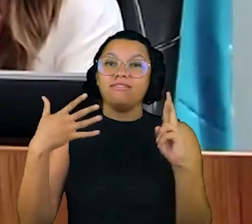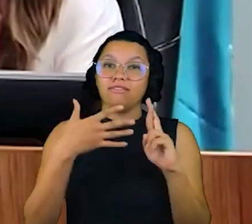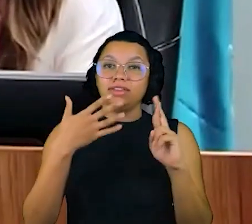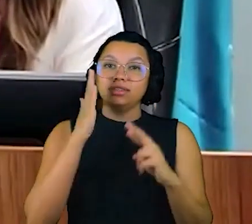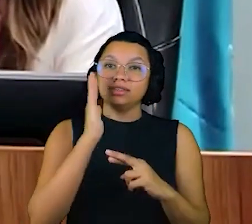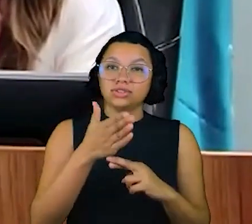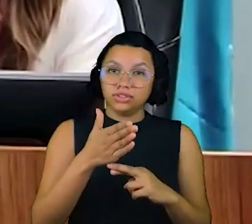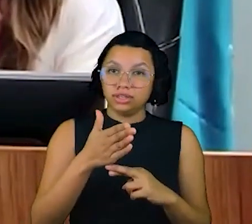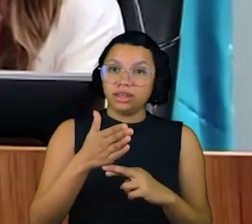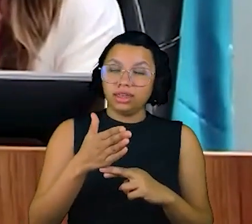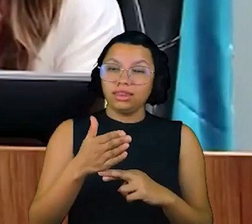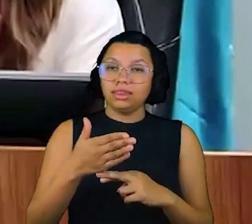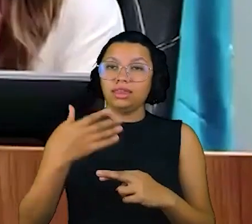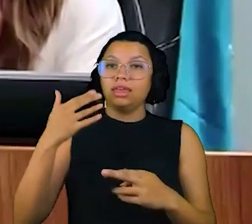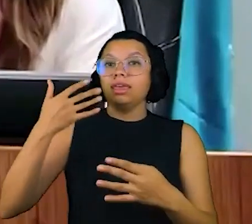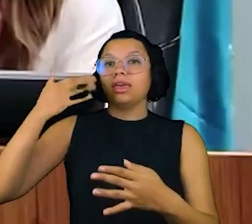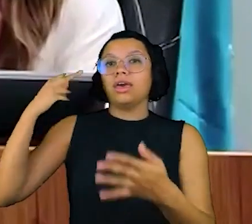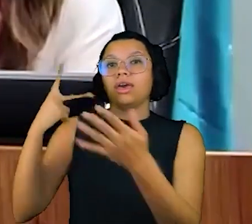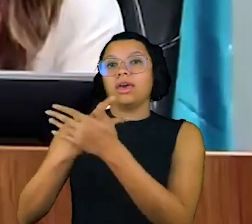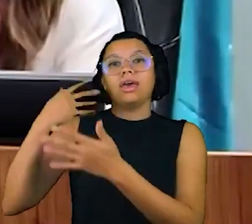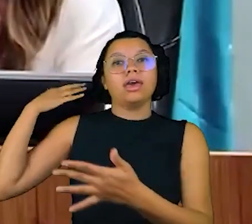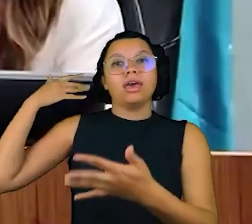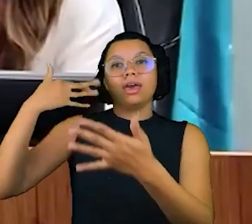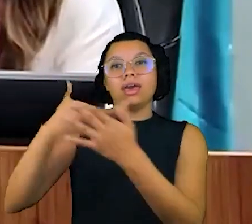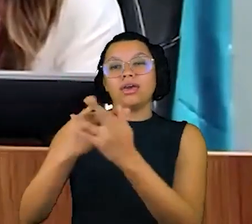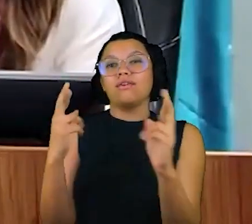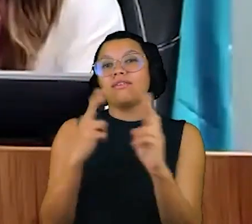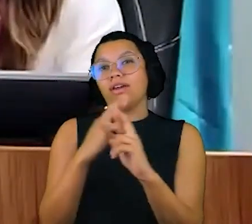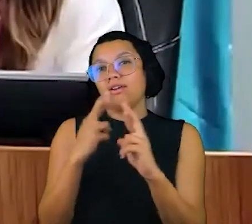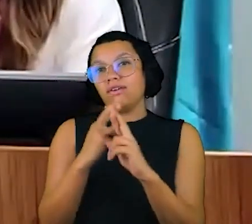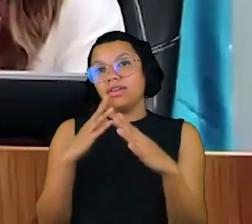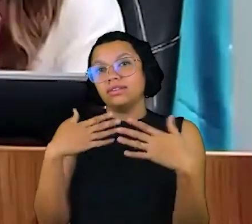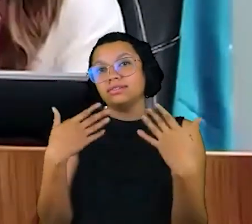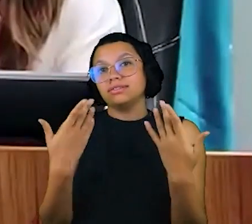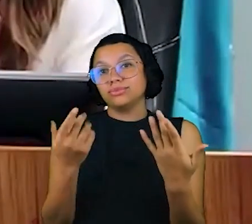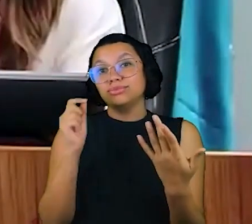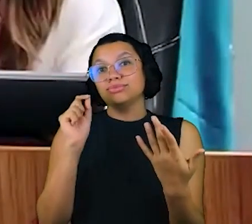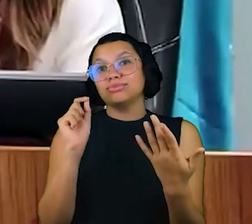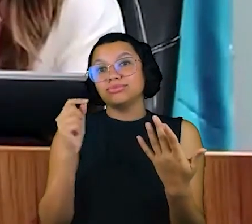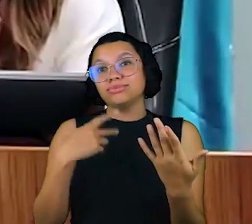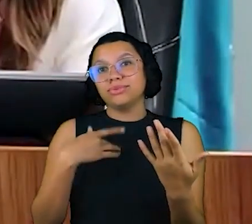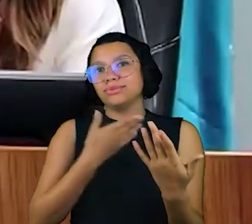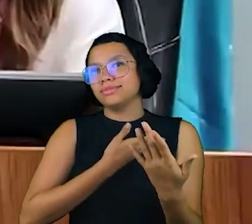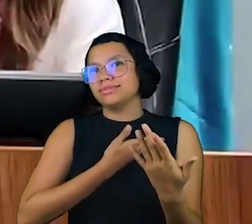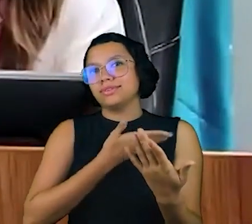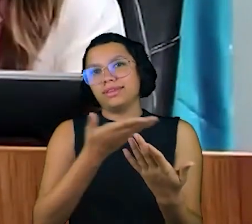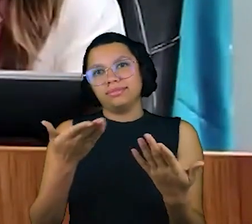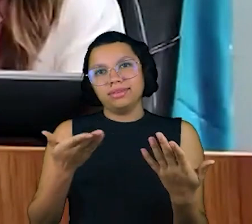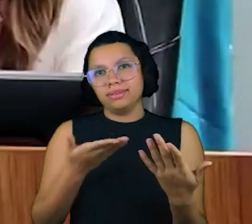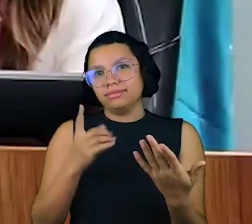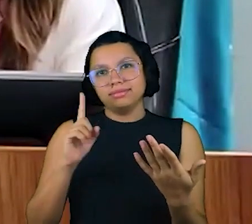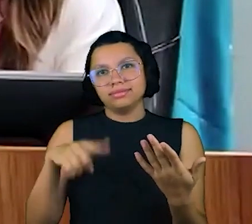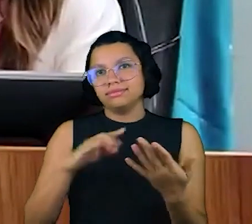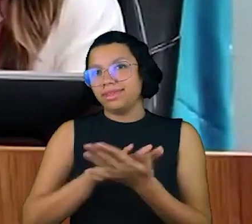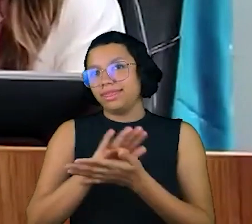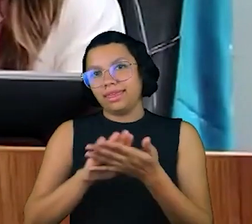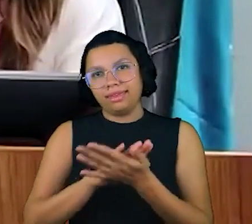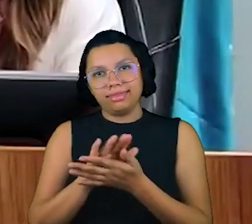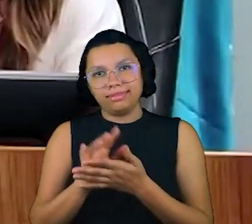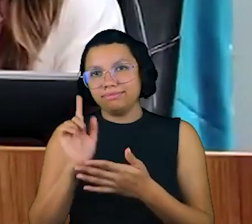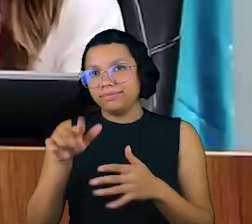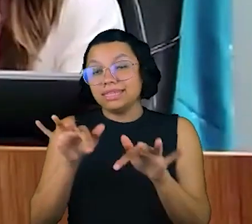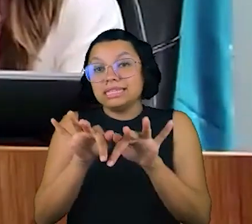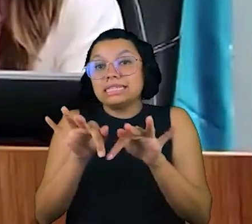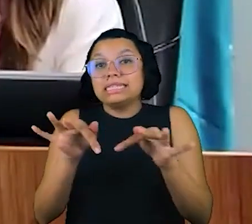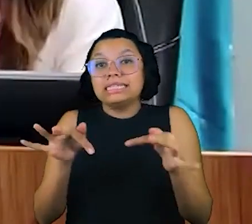referibilidade direta em lei e precedente vinculante. O que, meus caros, não é nada